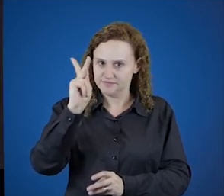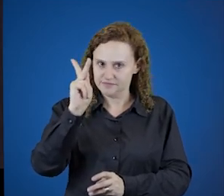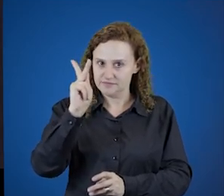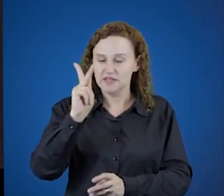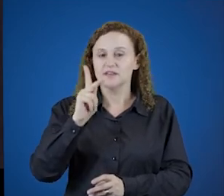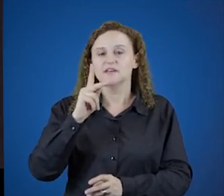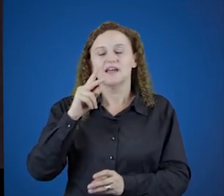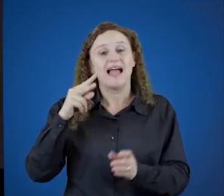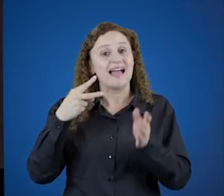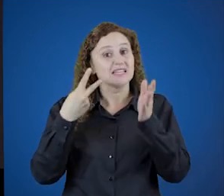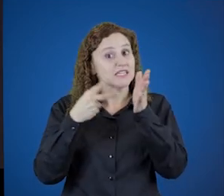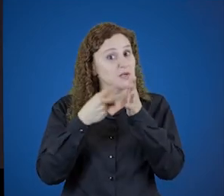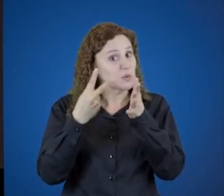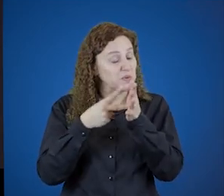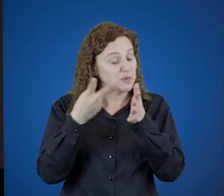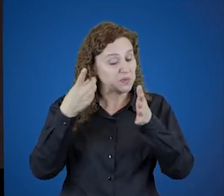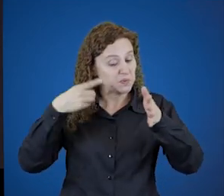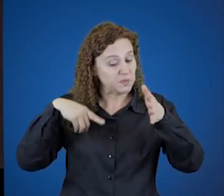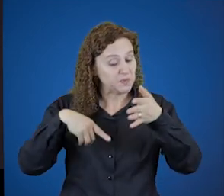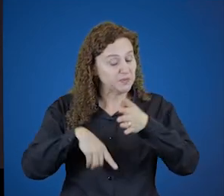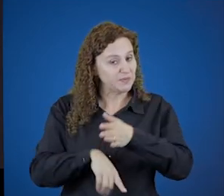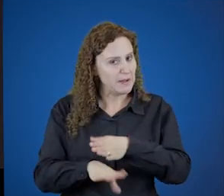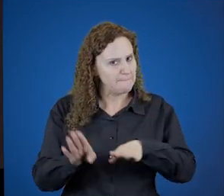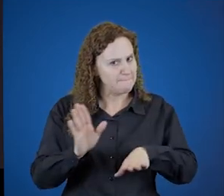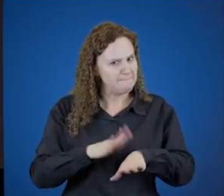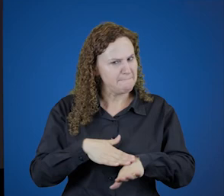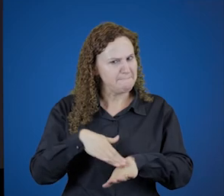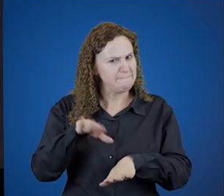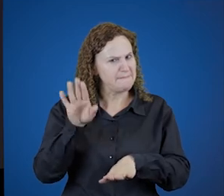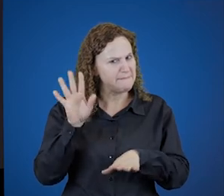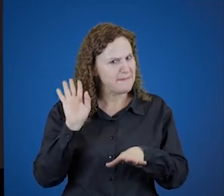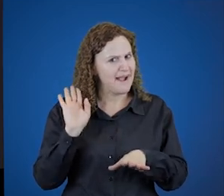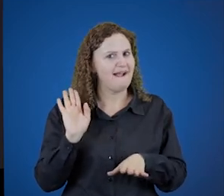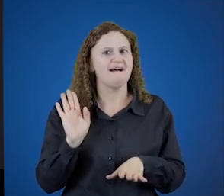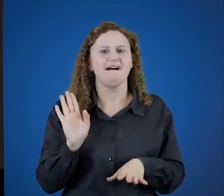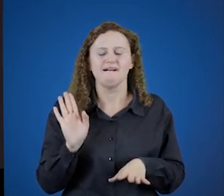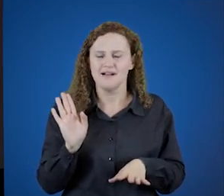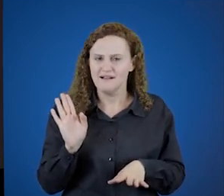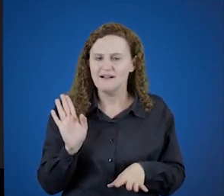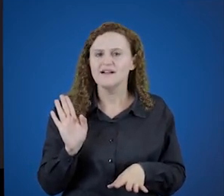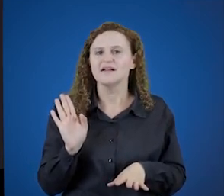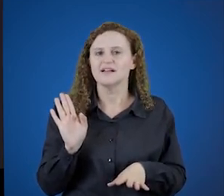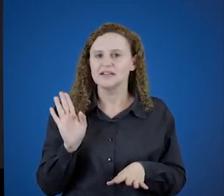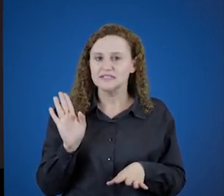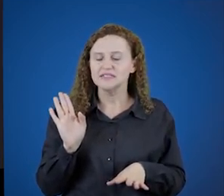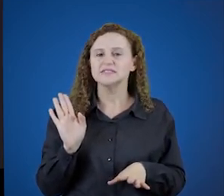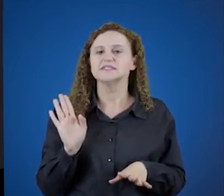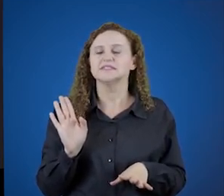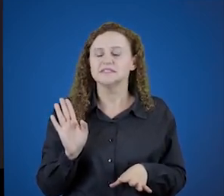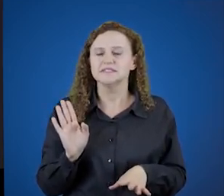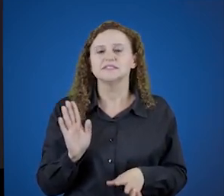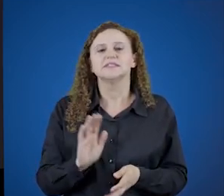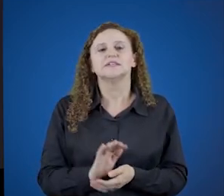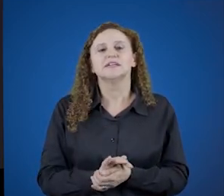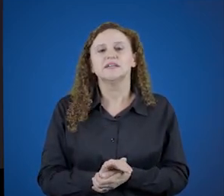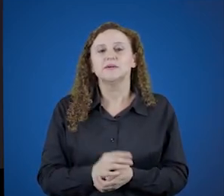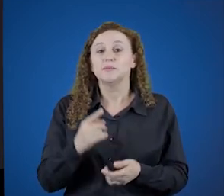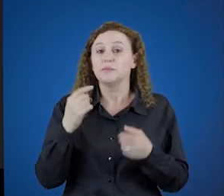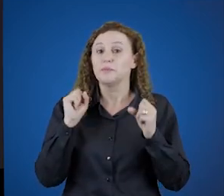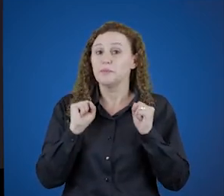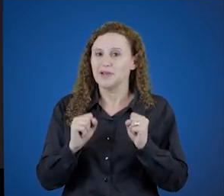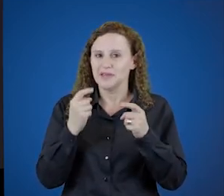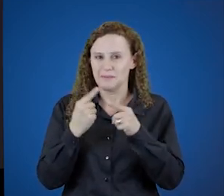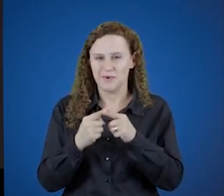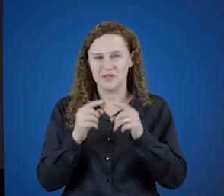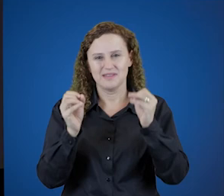perceberam Segunda declinação ela já tem mais exceções porque o nominativo o nominativo pode terminar de quatro formas